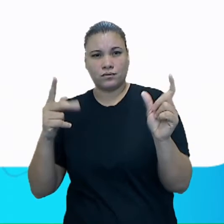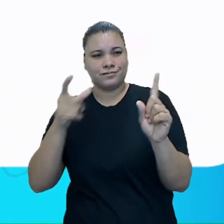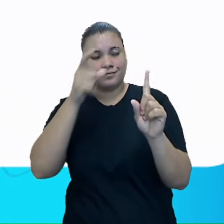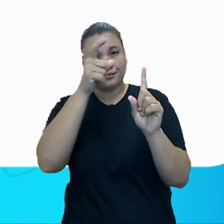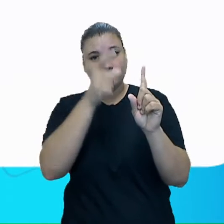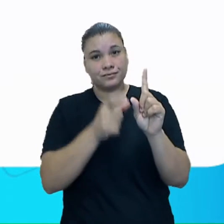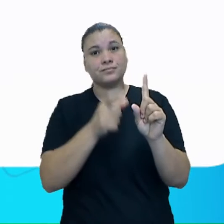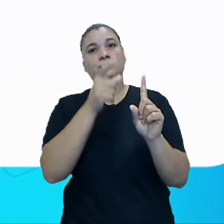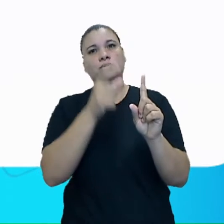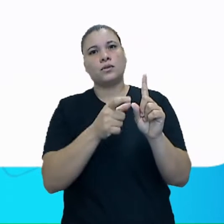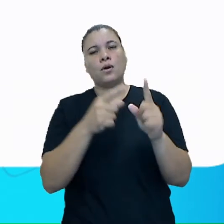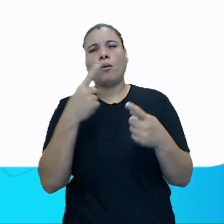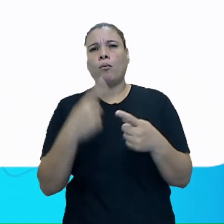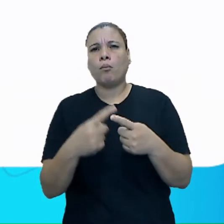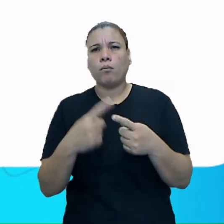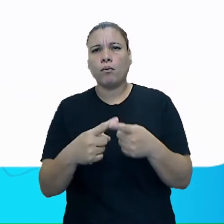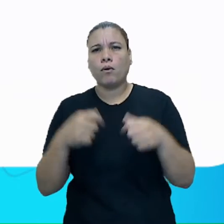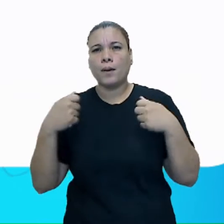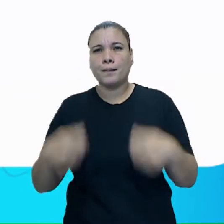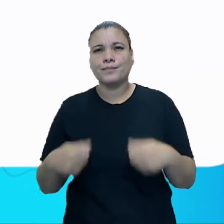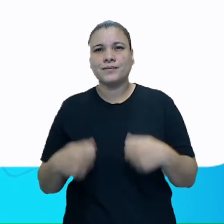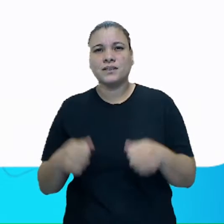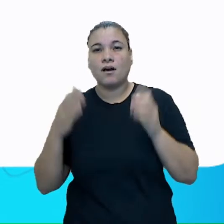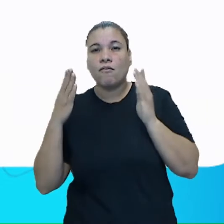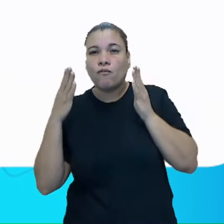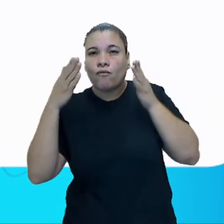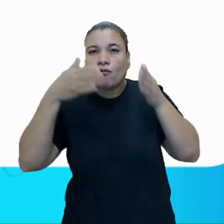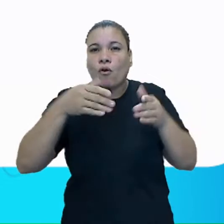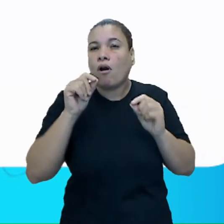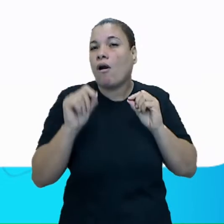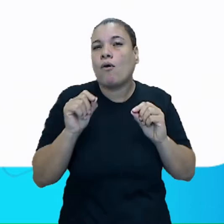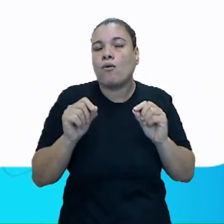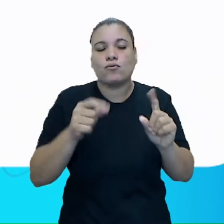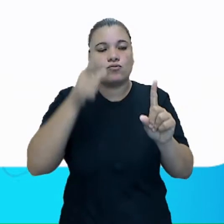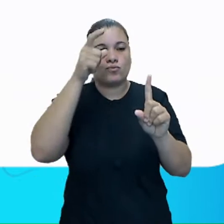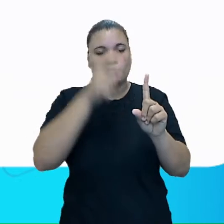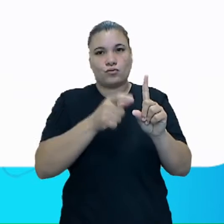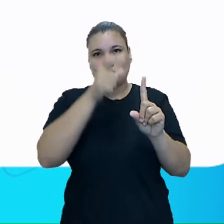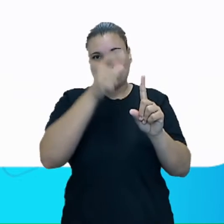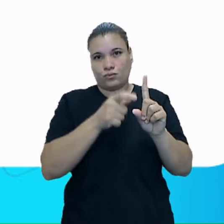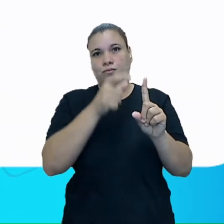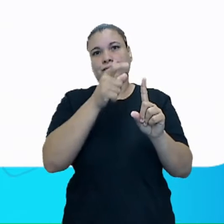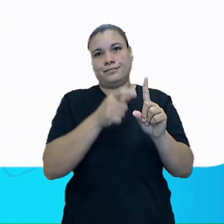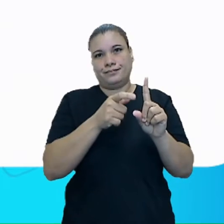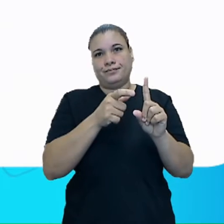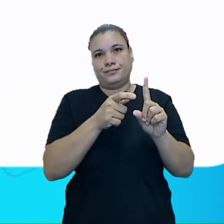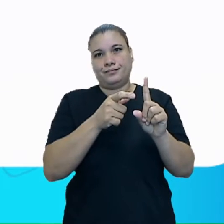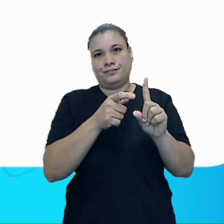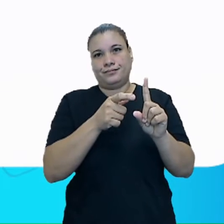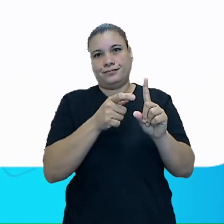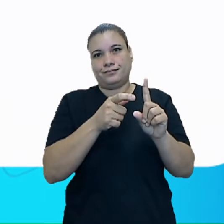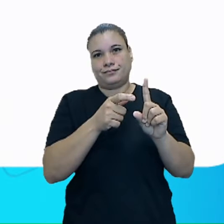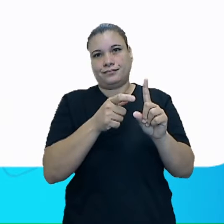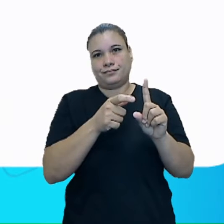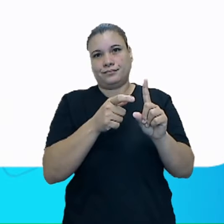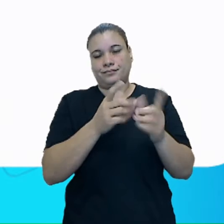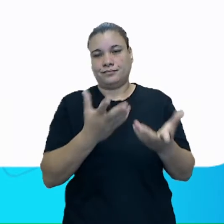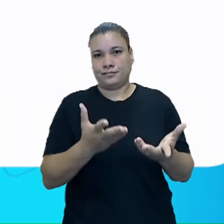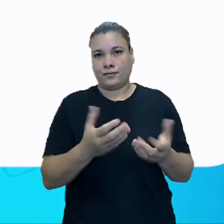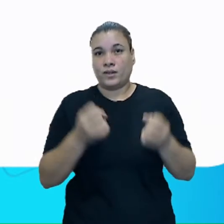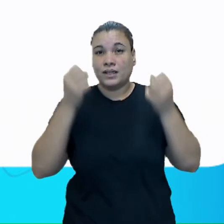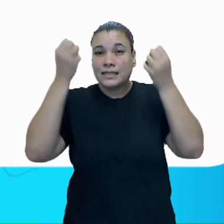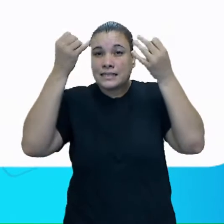sujeito. No predicado verbal, eu não vou ter. Não tenho um predicativo do sujeito, não tenho característica do